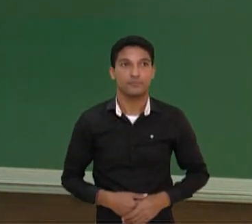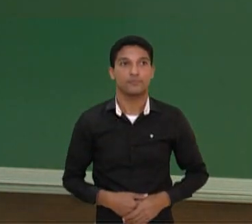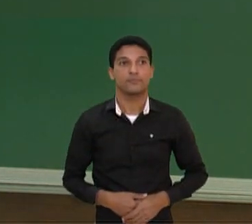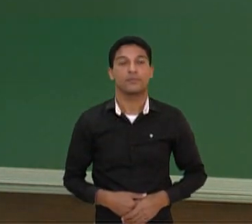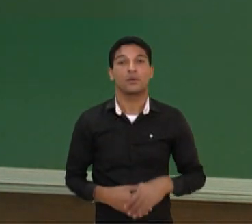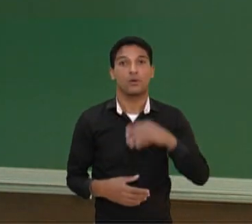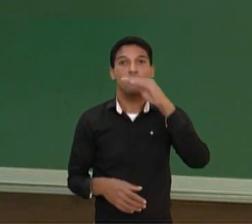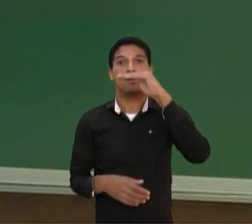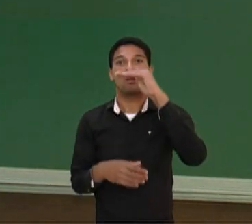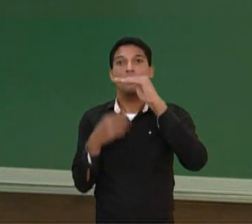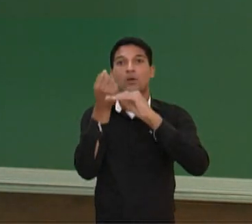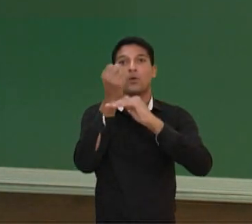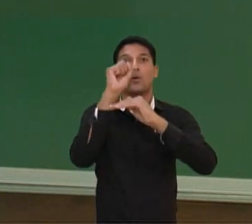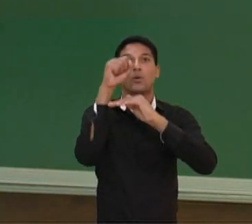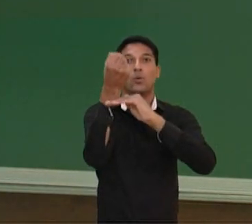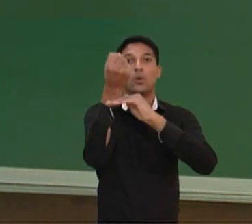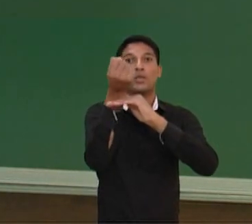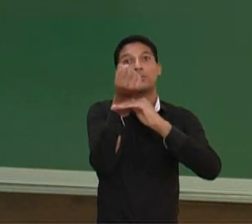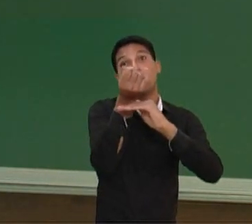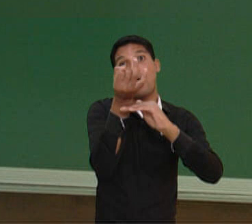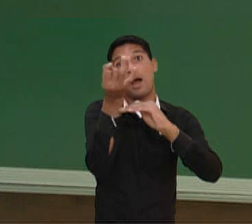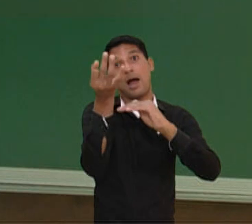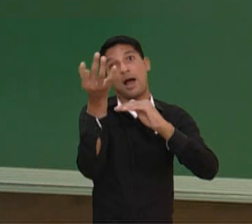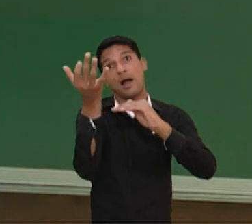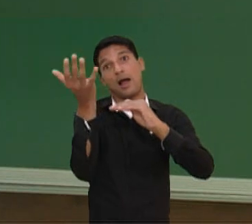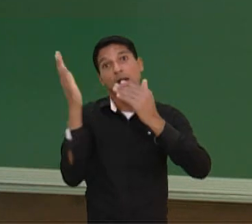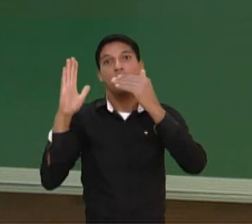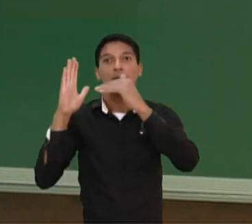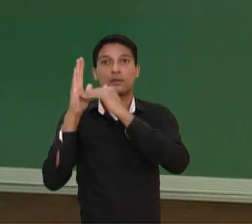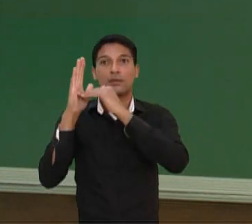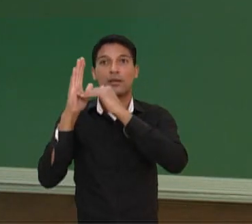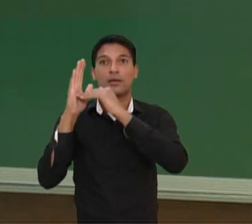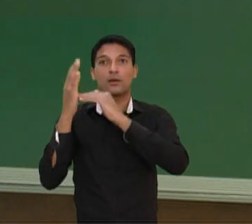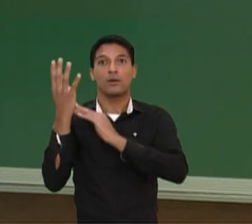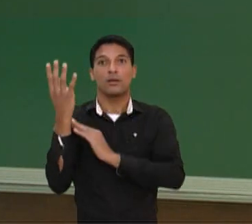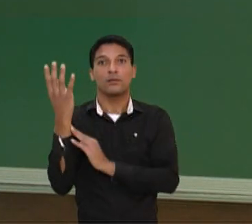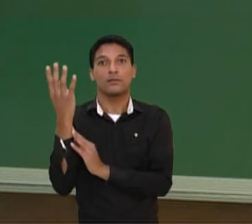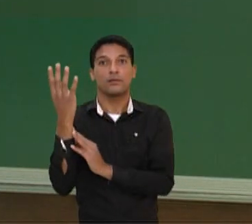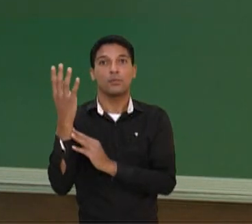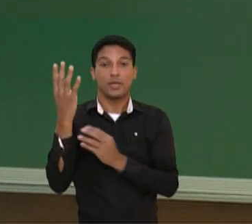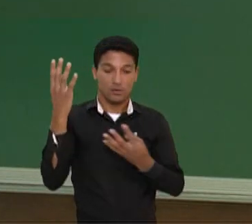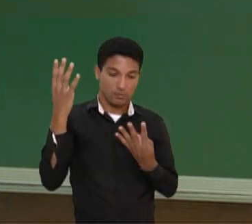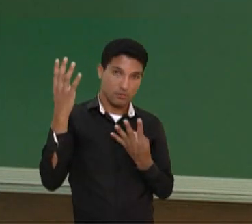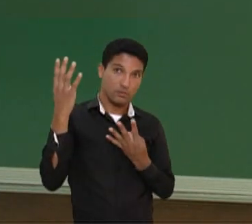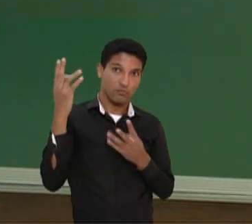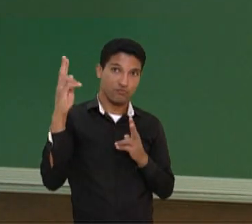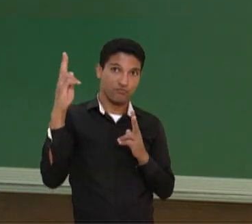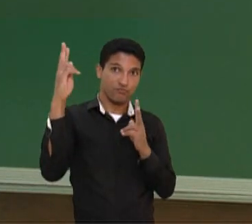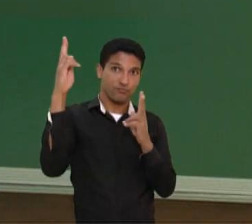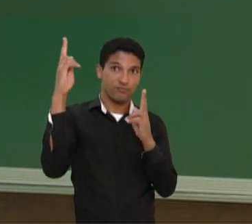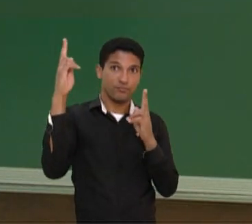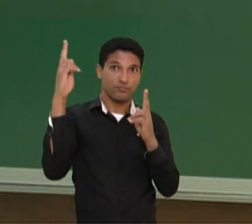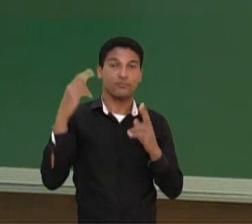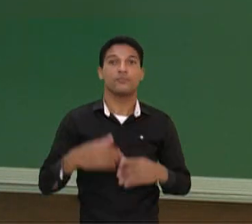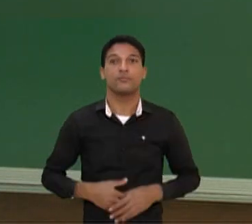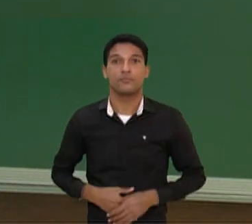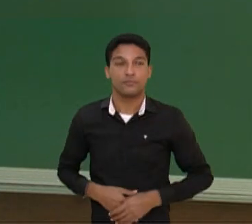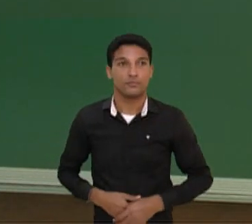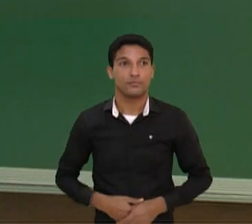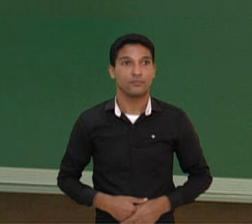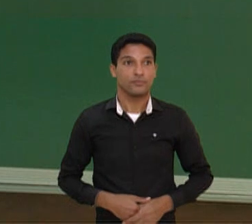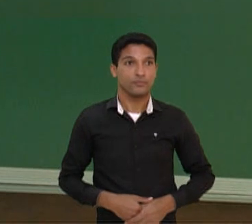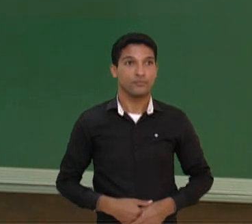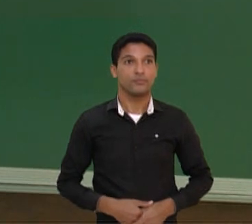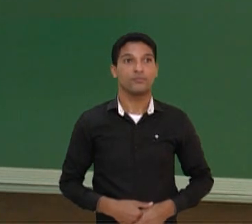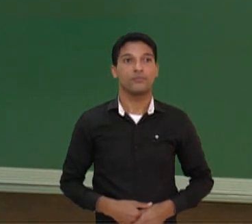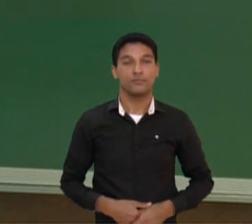Desenvolvemos o 8 até chegar no 4, tá? Por quê? Porque eu posso cancelar com o de baixo. Então, eu vou fazer 8 vezes 7 vezes 6 vezes